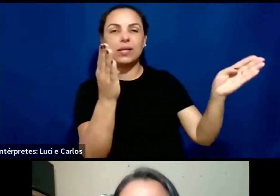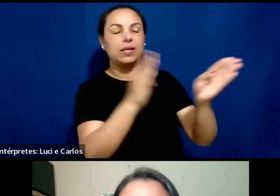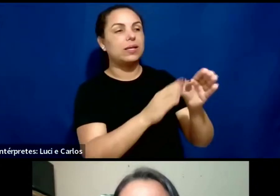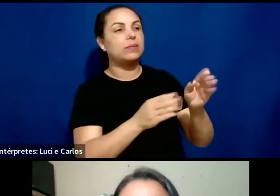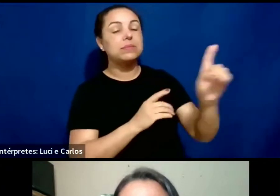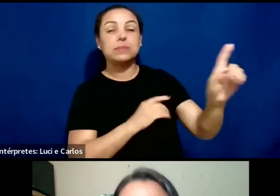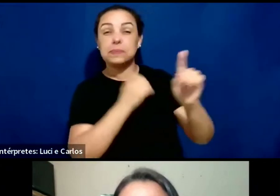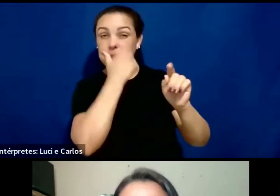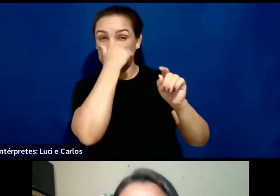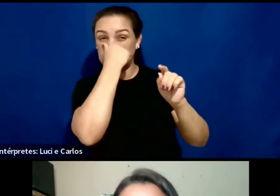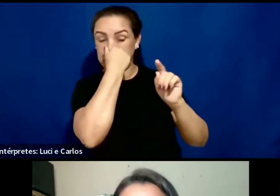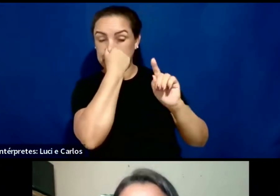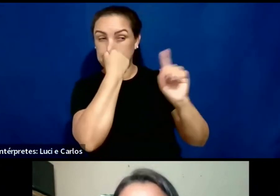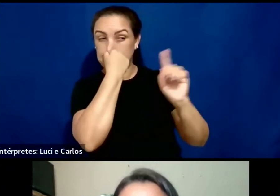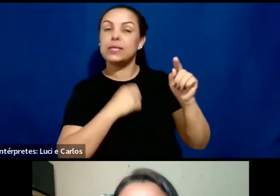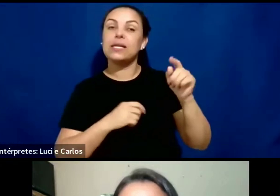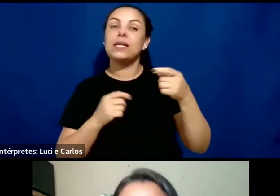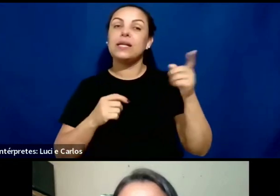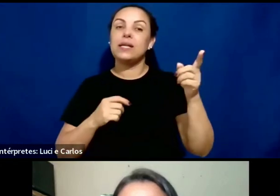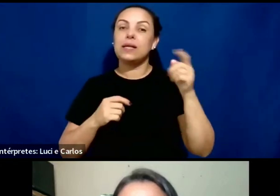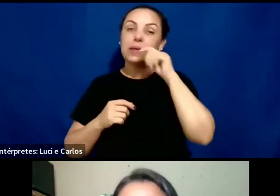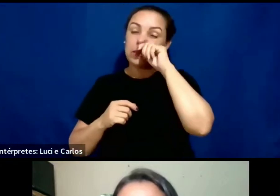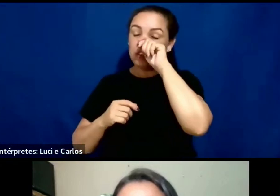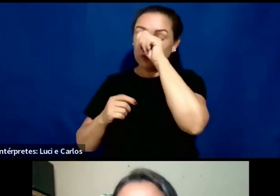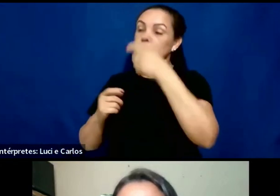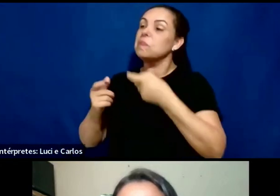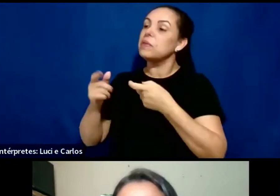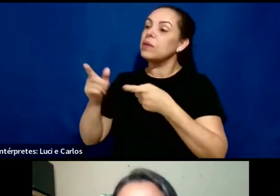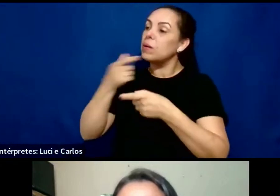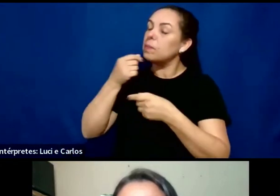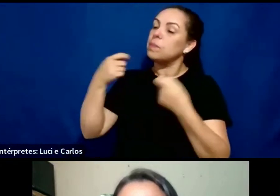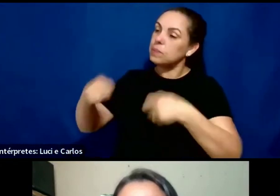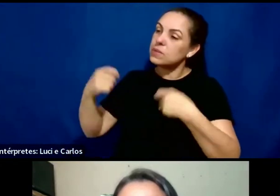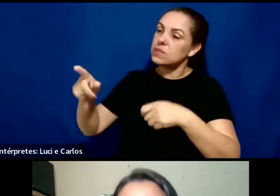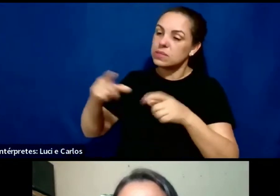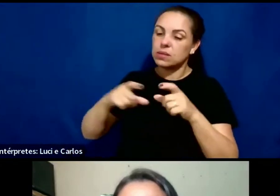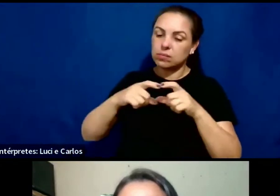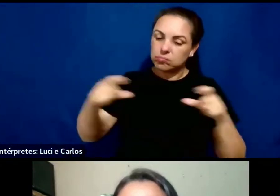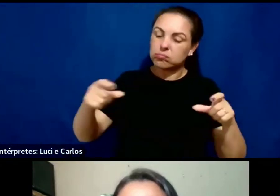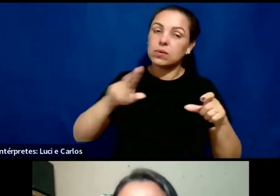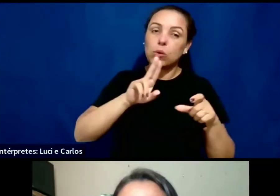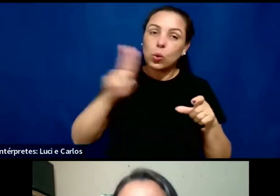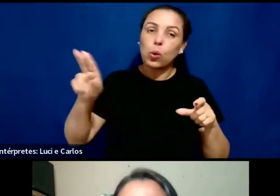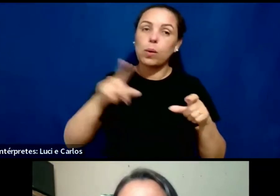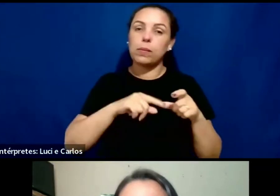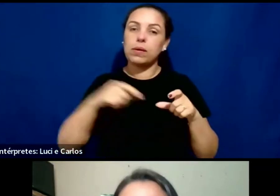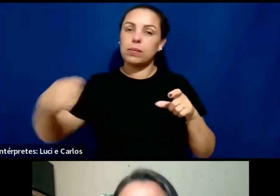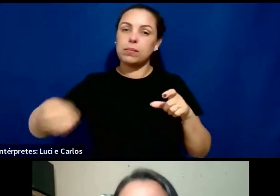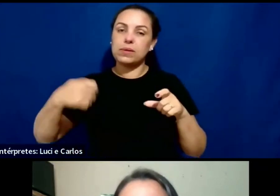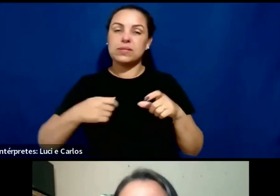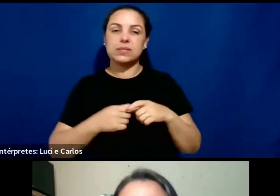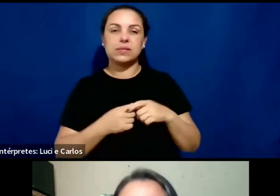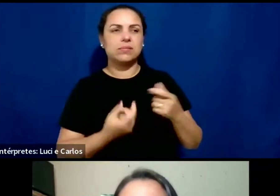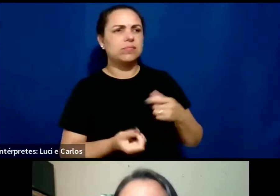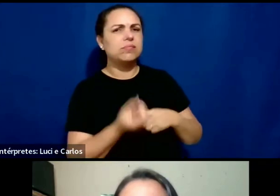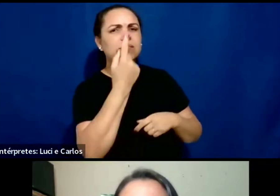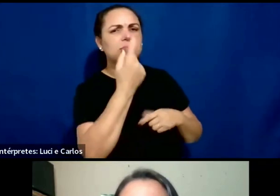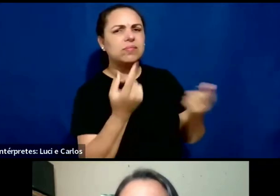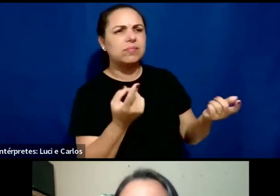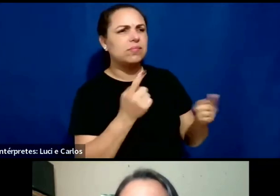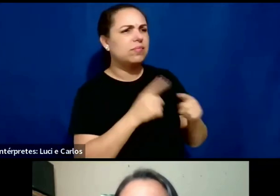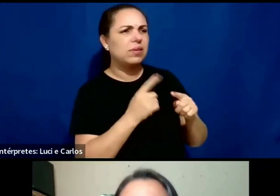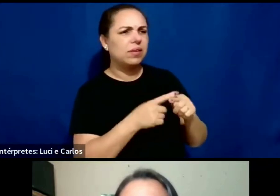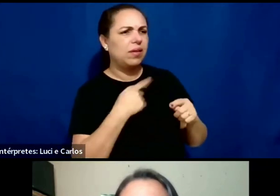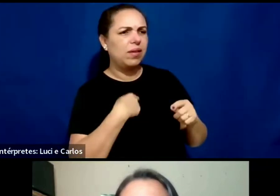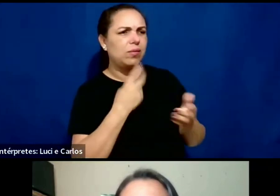o porteiro me exigiu a apresentação da carteirinha para eu poder entrar. E isso nunca tinha acontecido, porque o paciente oncológico,